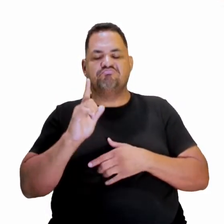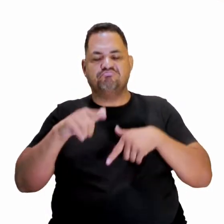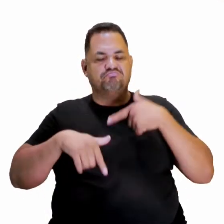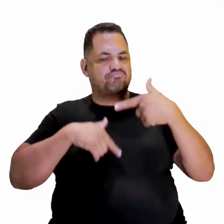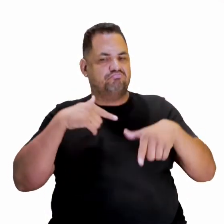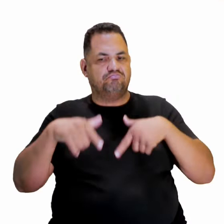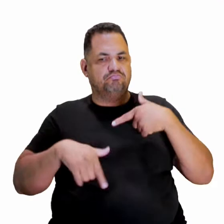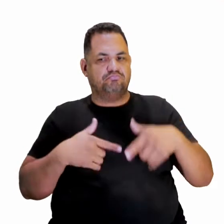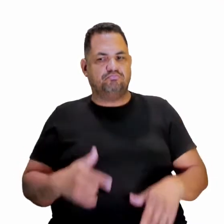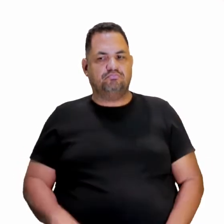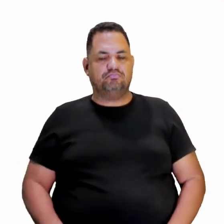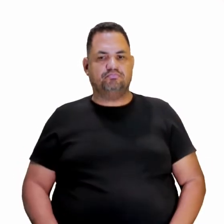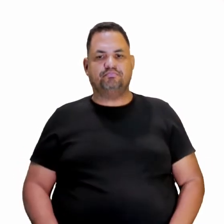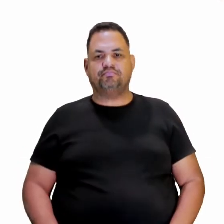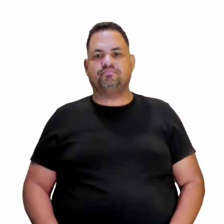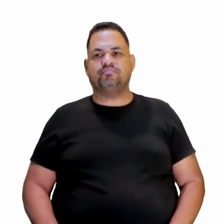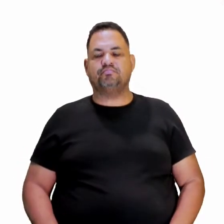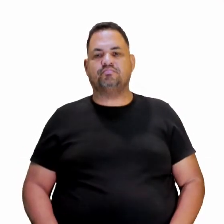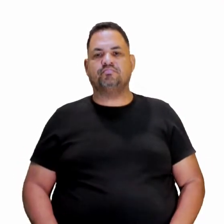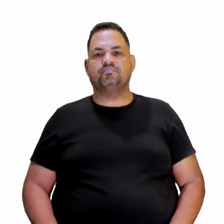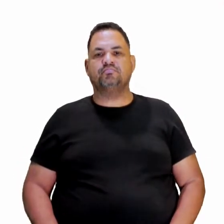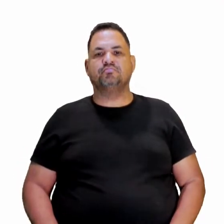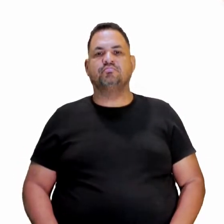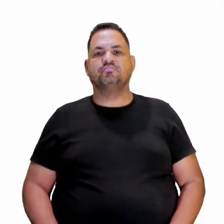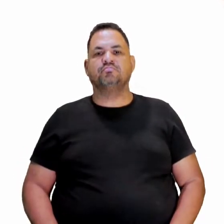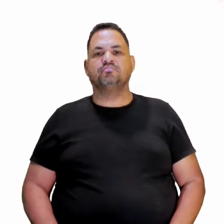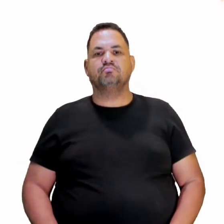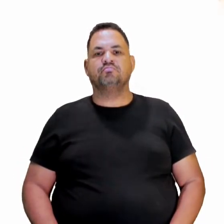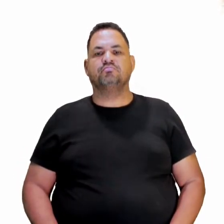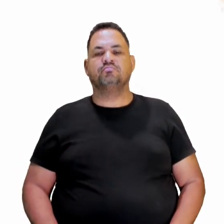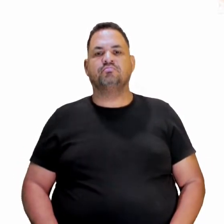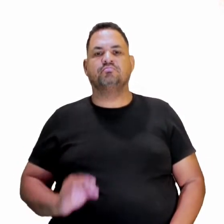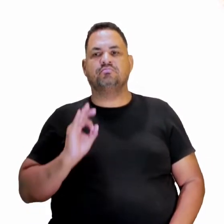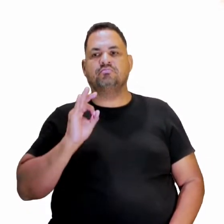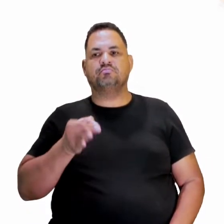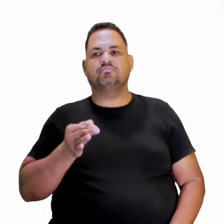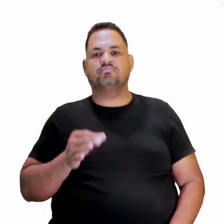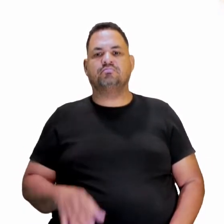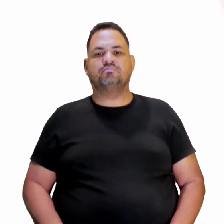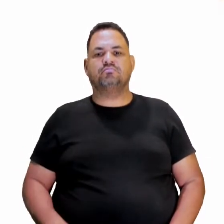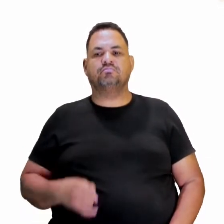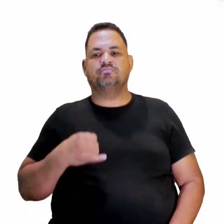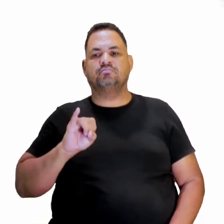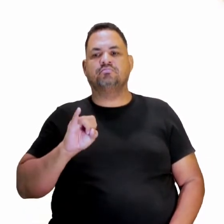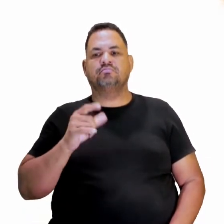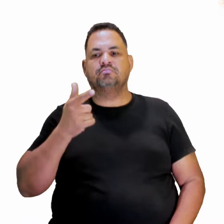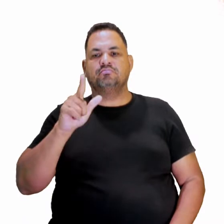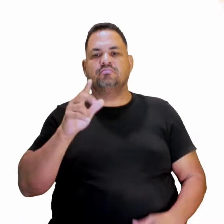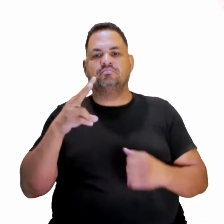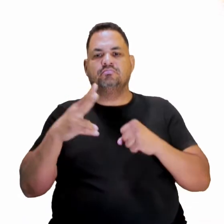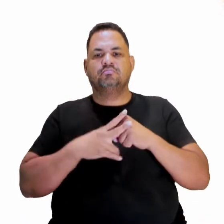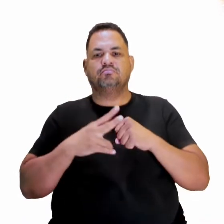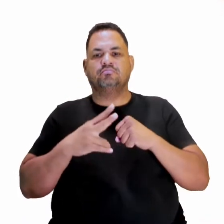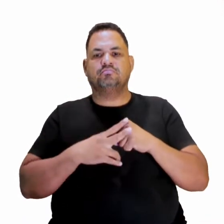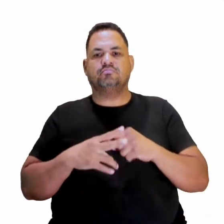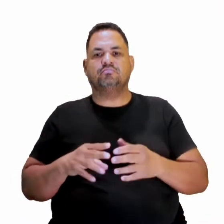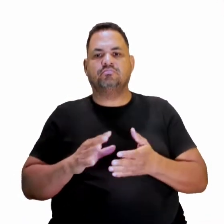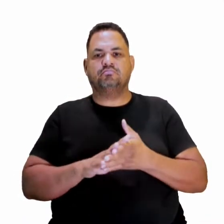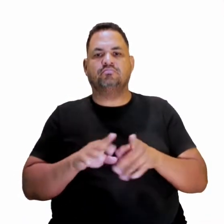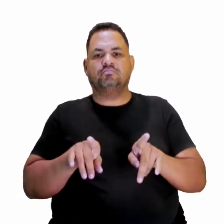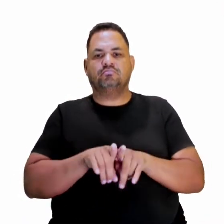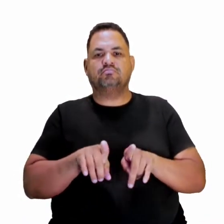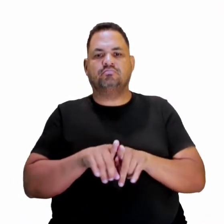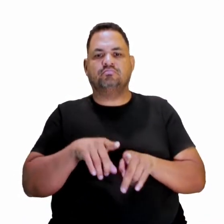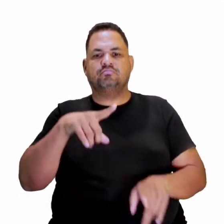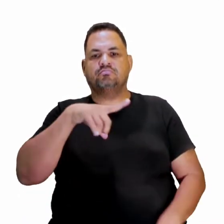esse did tivesse a tradução de work, certo? E se fosse um outro verbo aqui no lugar de work, também